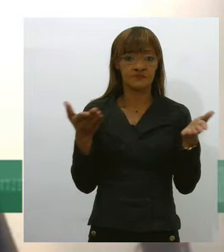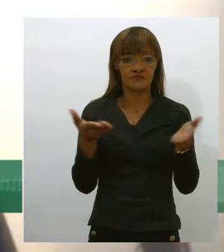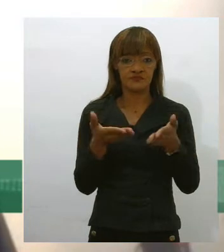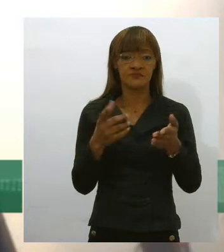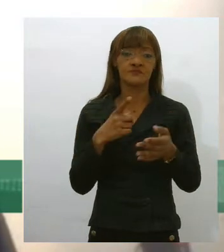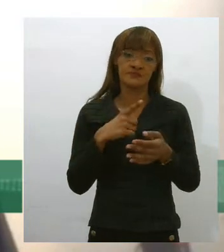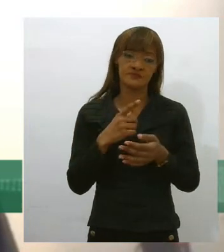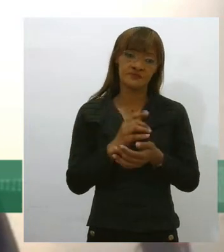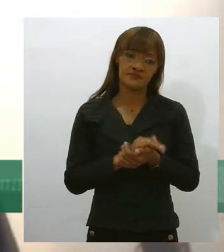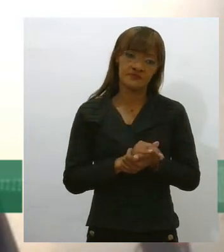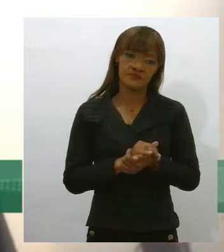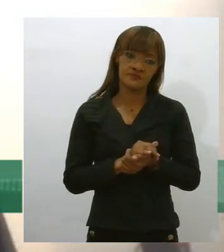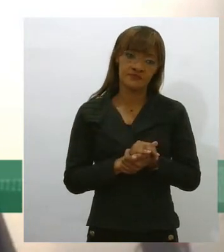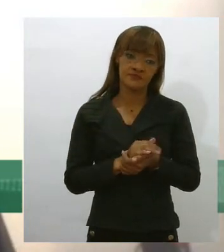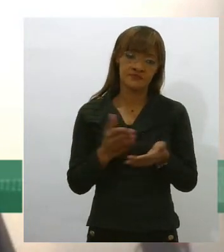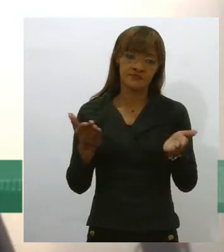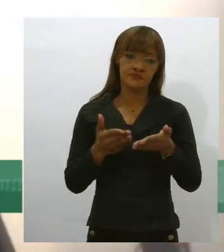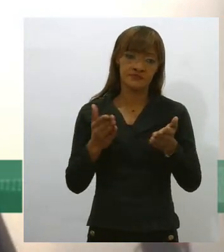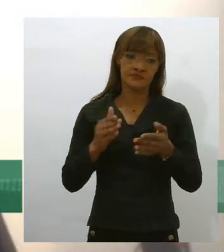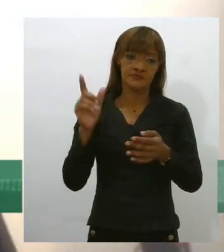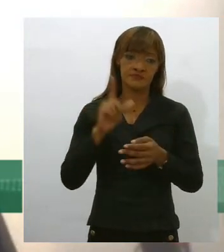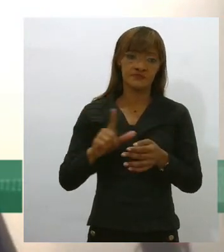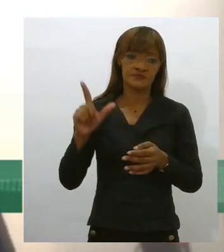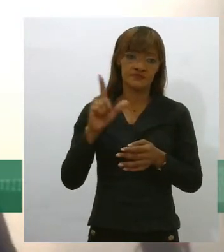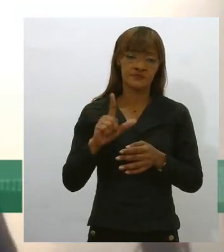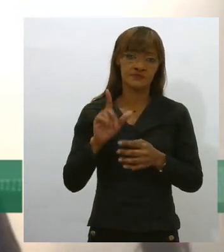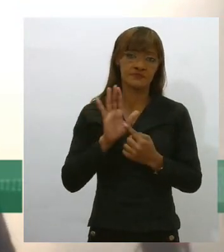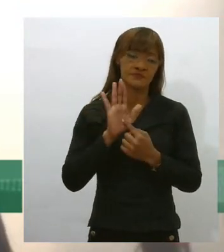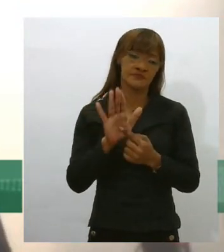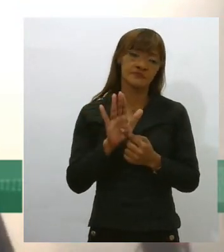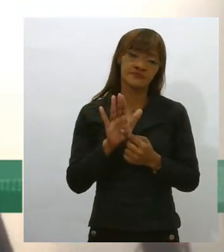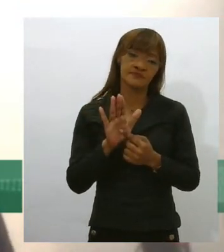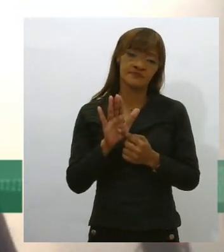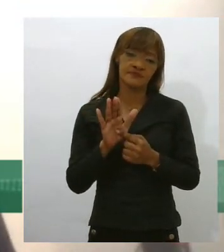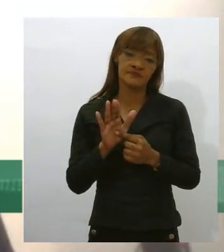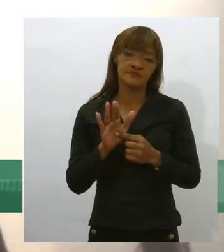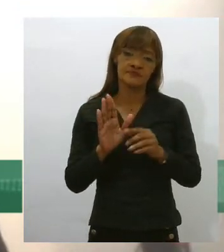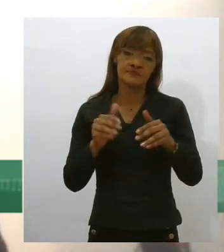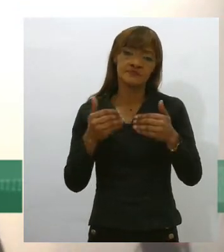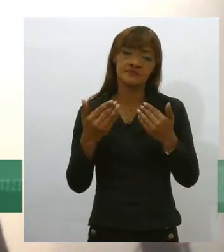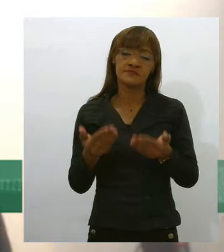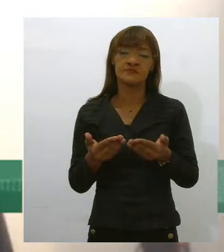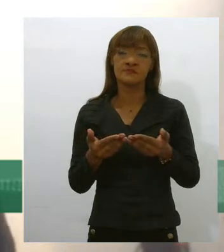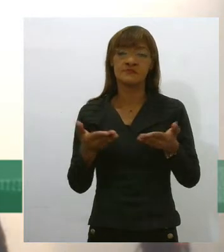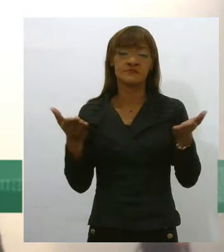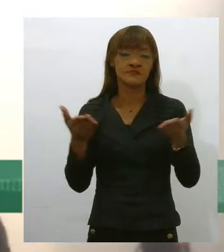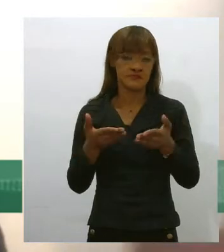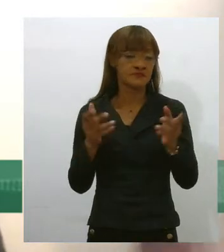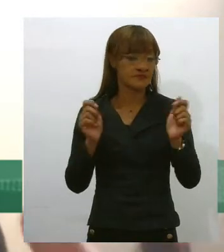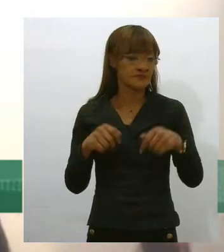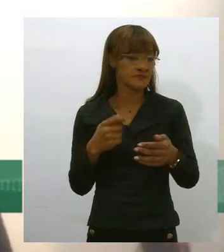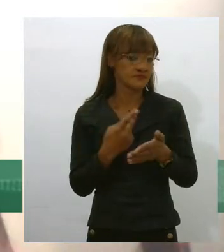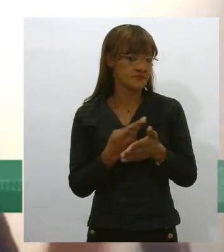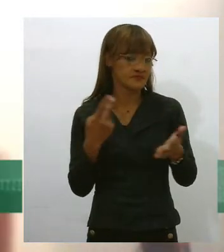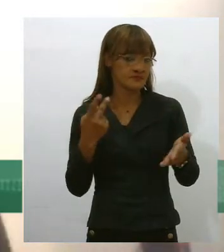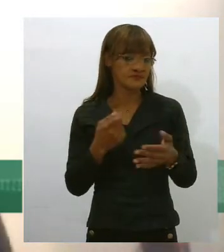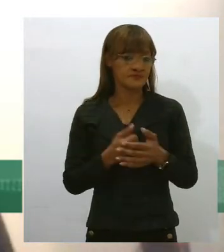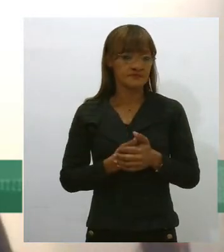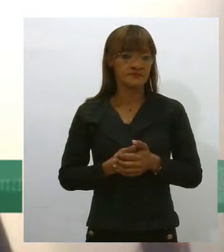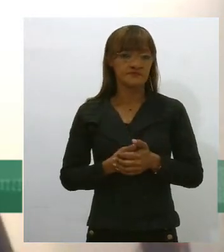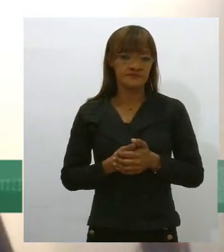literatura bom então é isso que no dia a dia pode acontecer é aquela